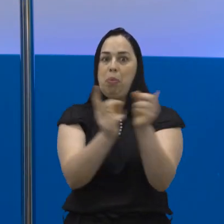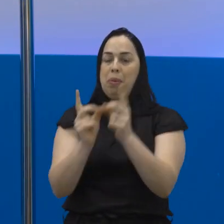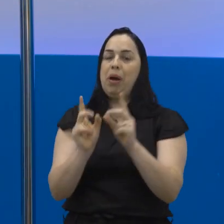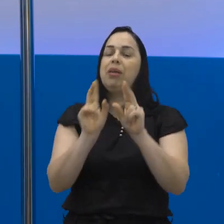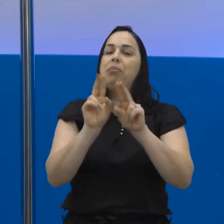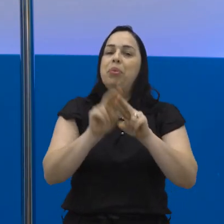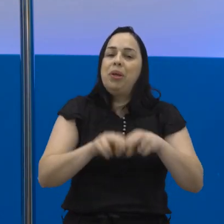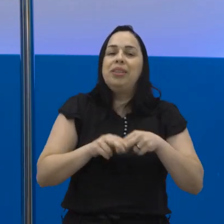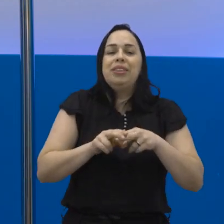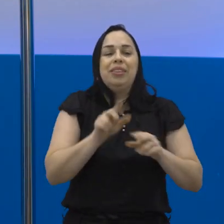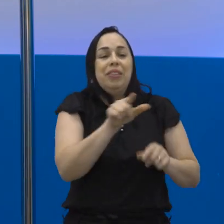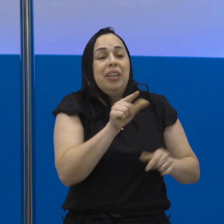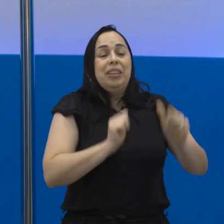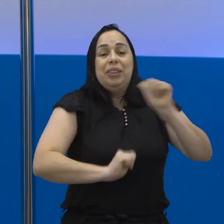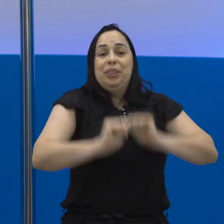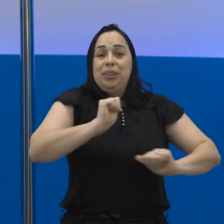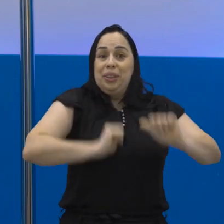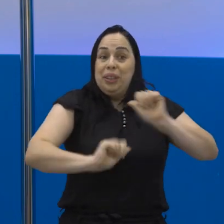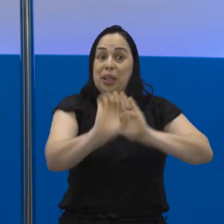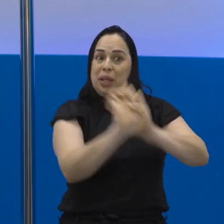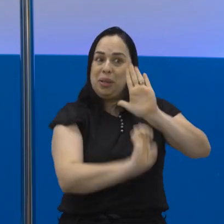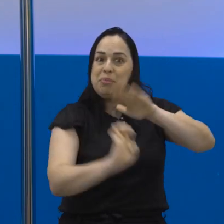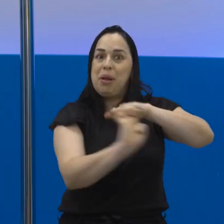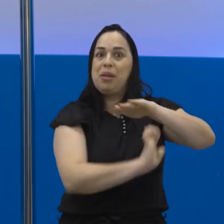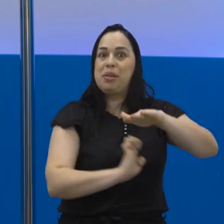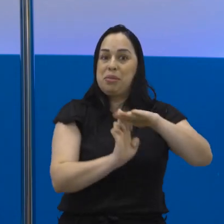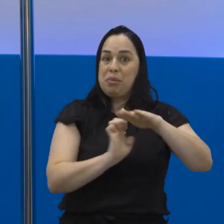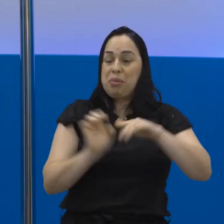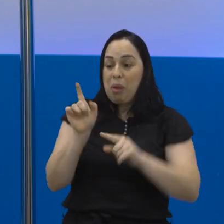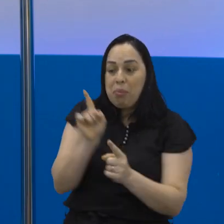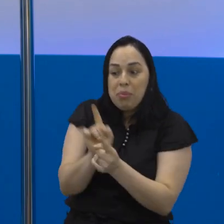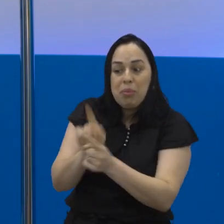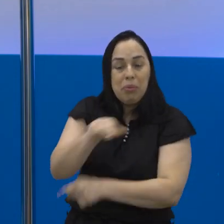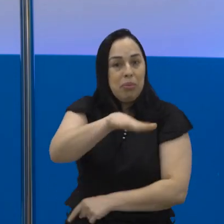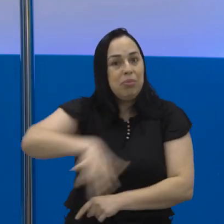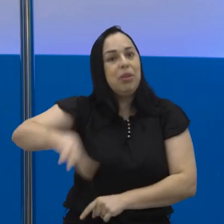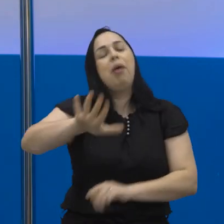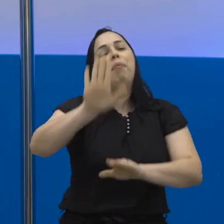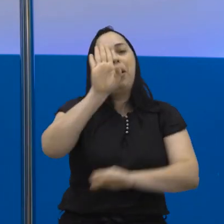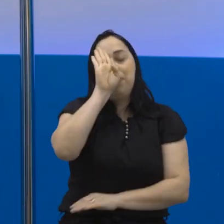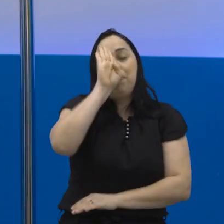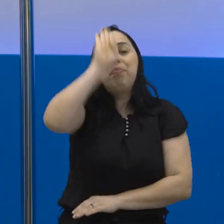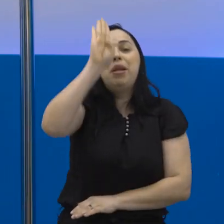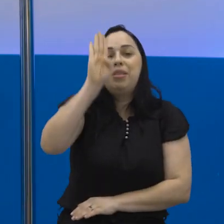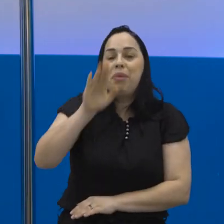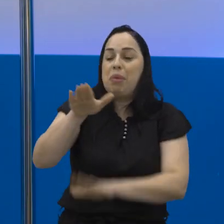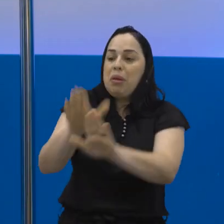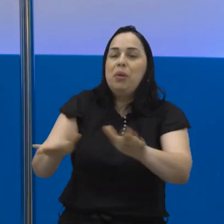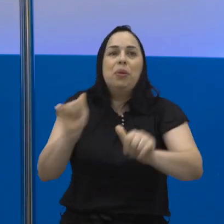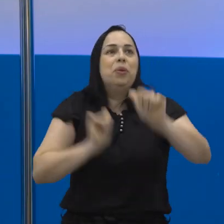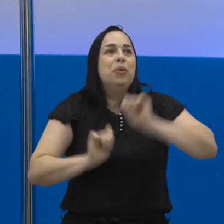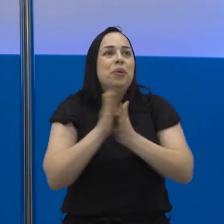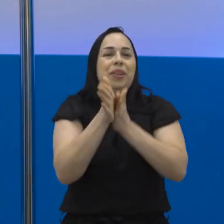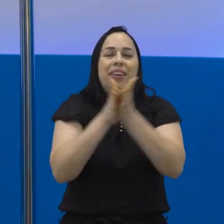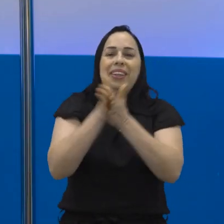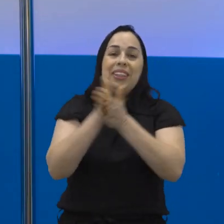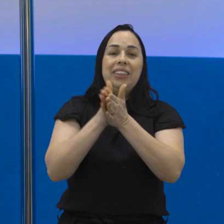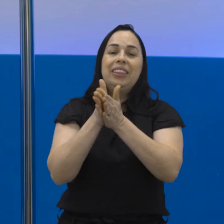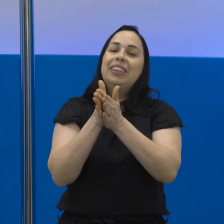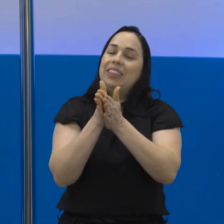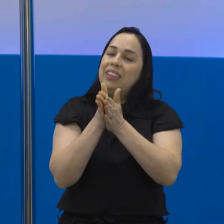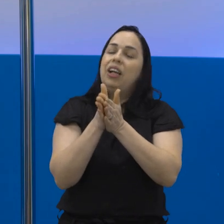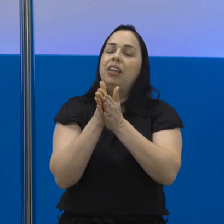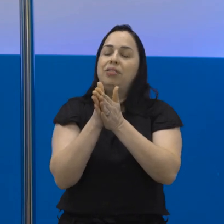claro, é cercado de muita expectativa por parte das empresas que atendem esse público, mas principalmente pelas crianças